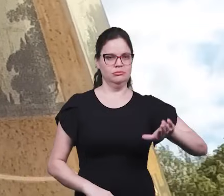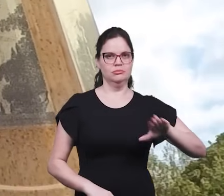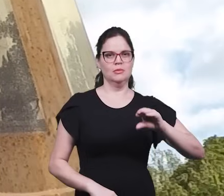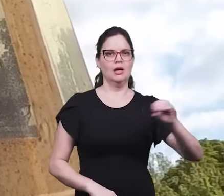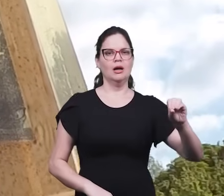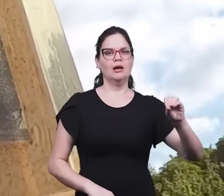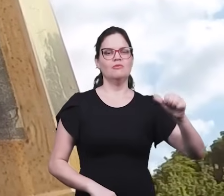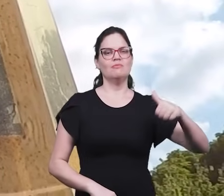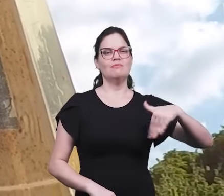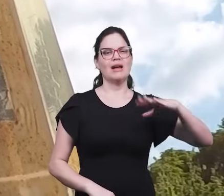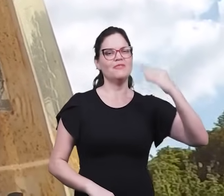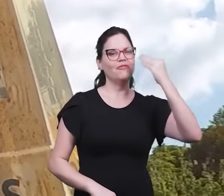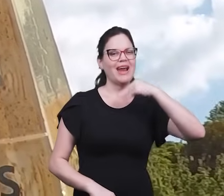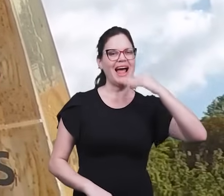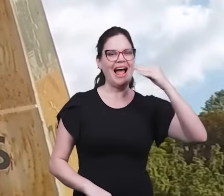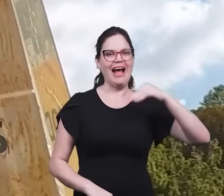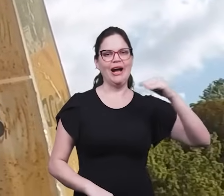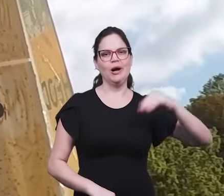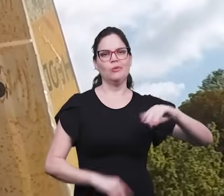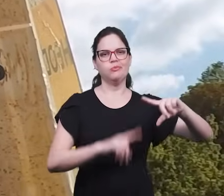ele foi se enfraquecendo.